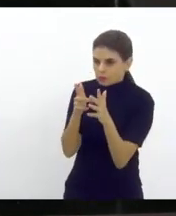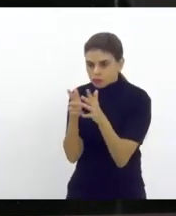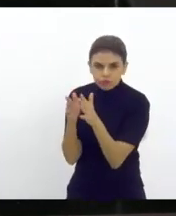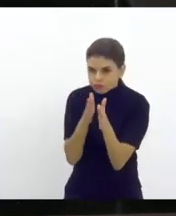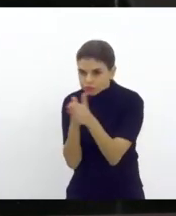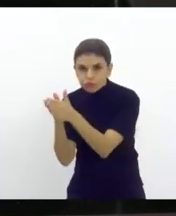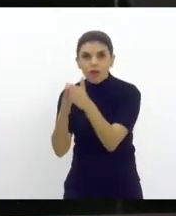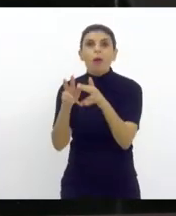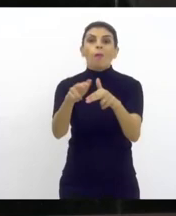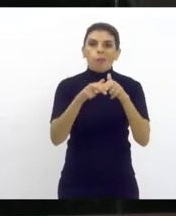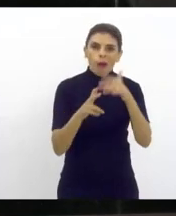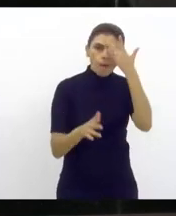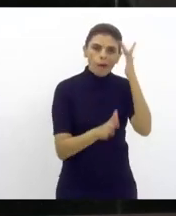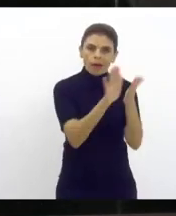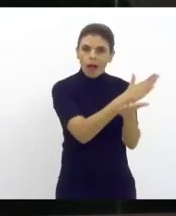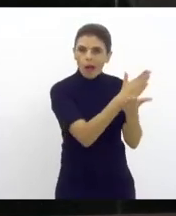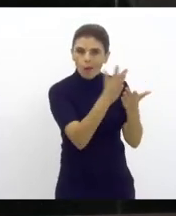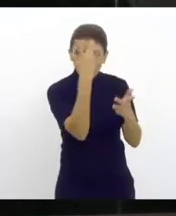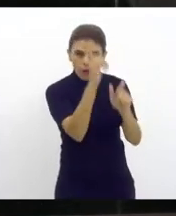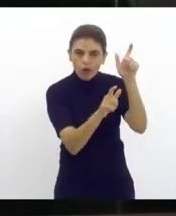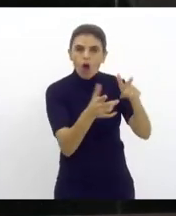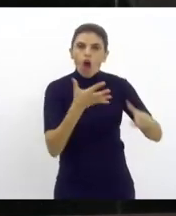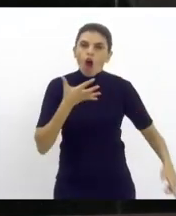covardias que existem